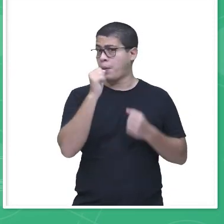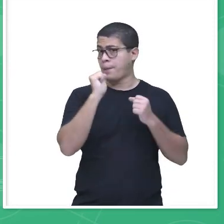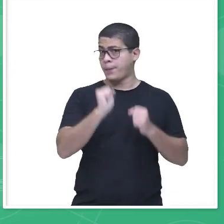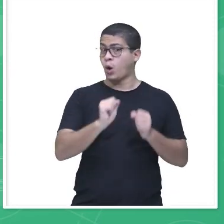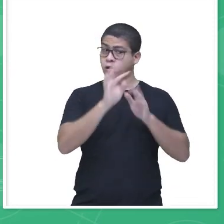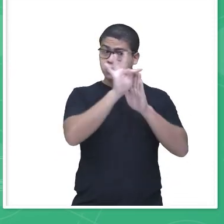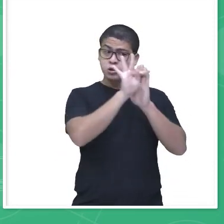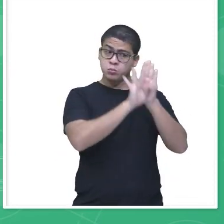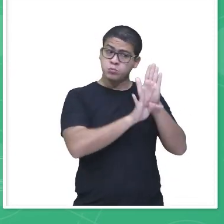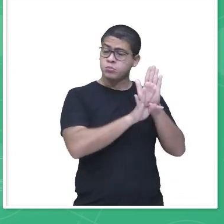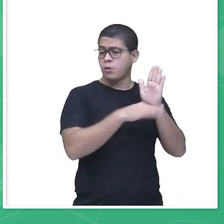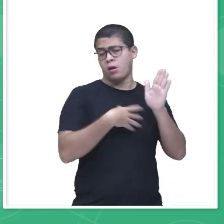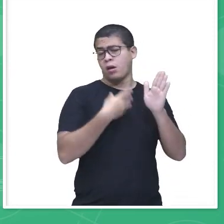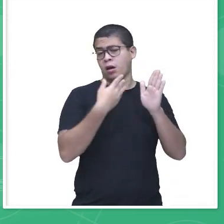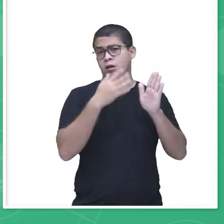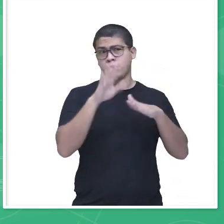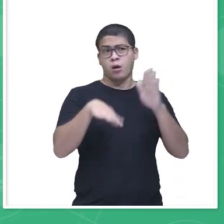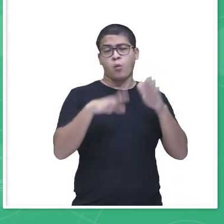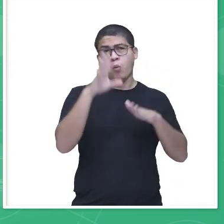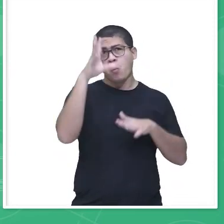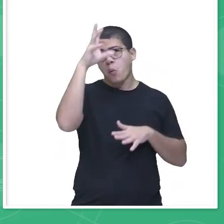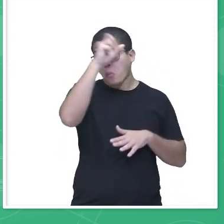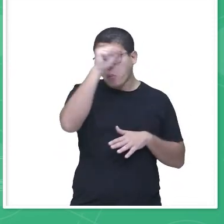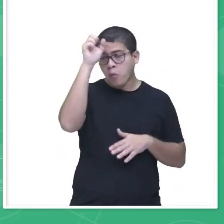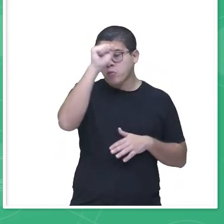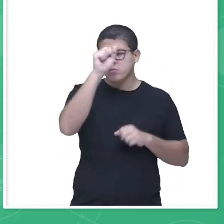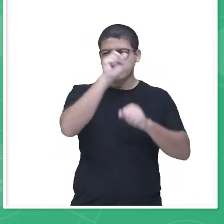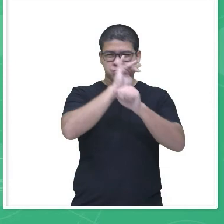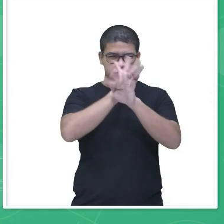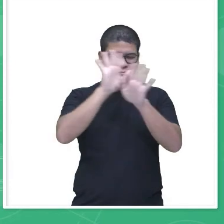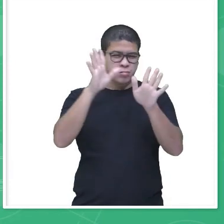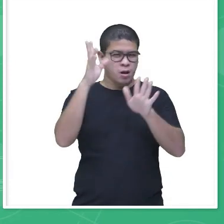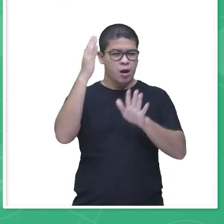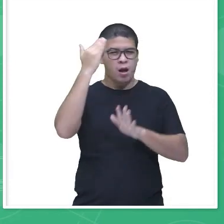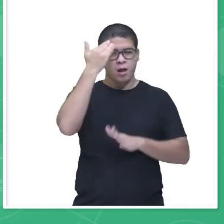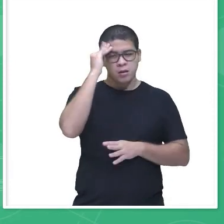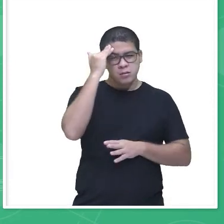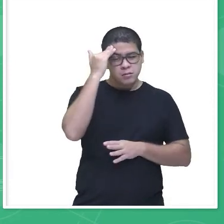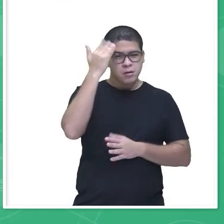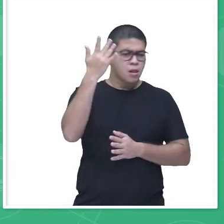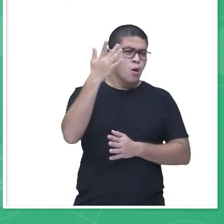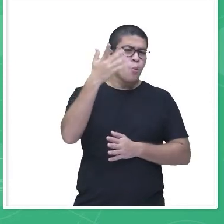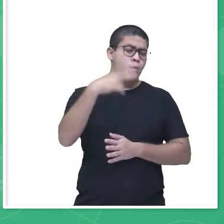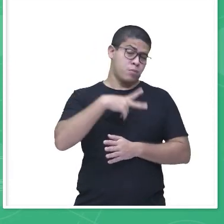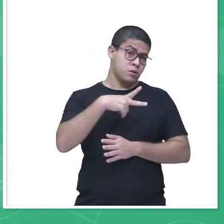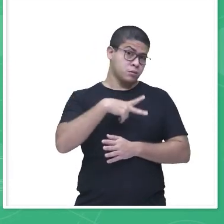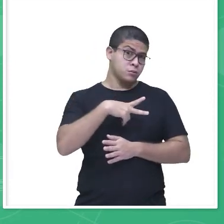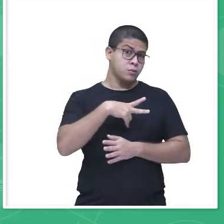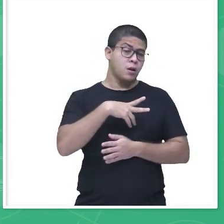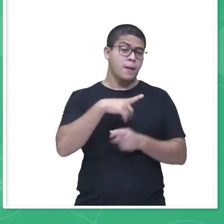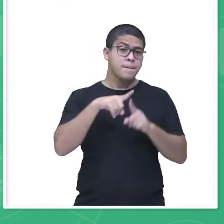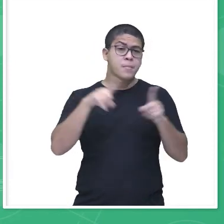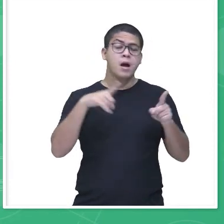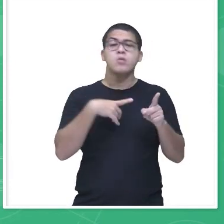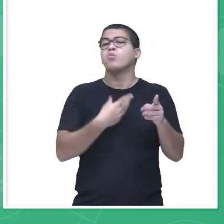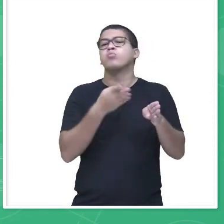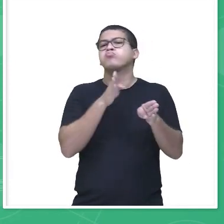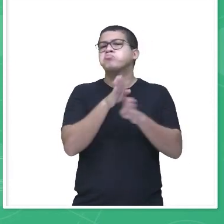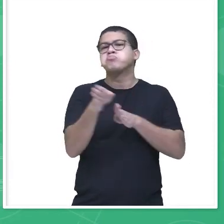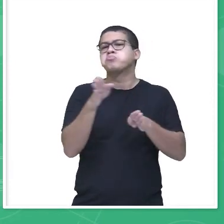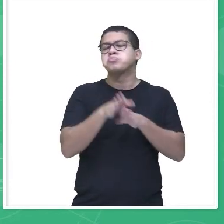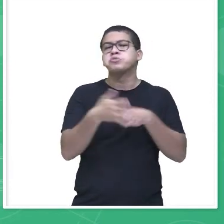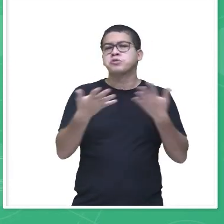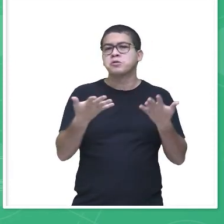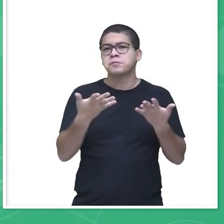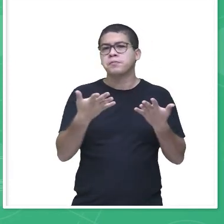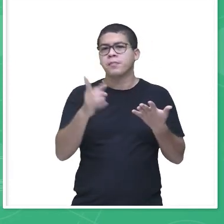texto de acordo com a sua compreensão do conteúdo, certo? É uma construção pessoal. Mas a gente sugere que a correção